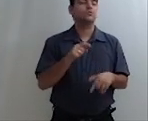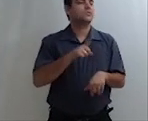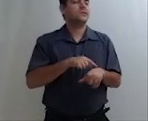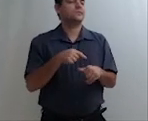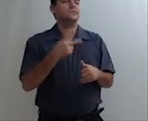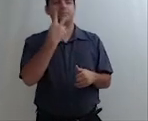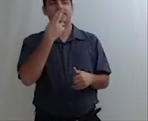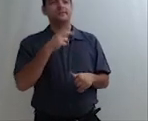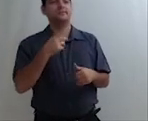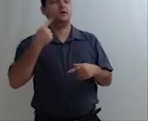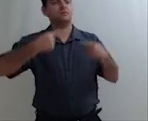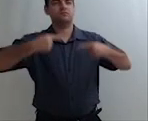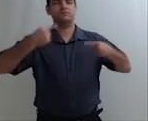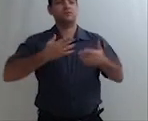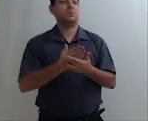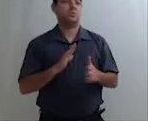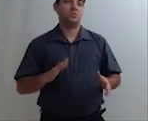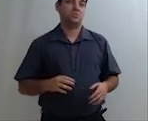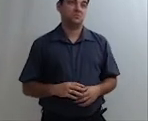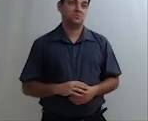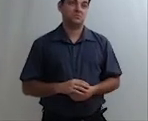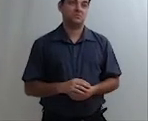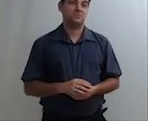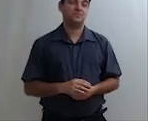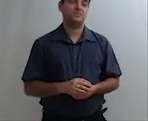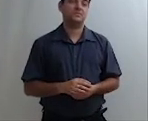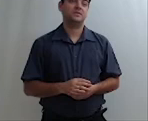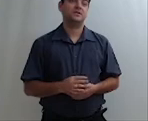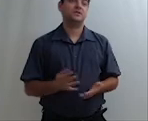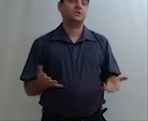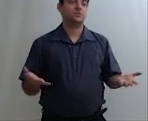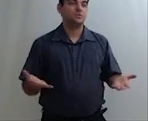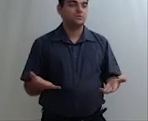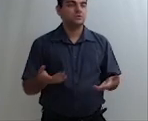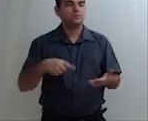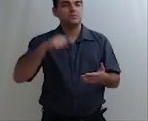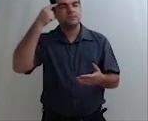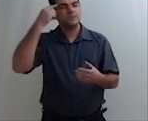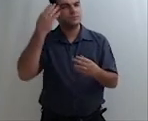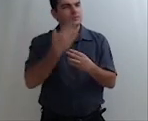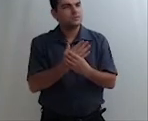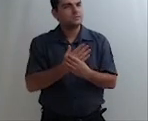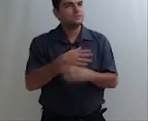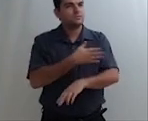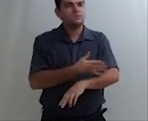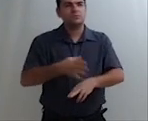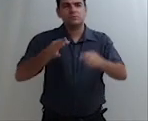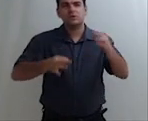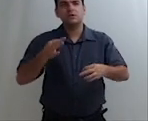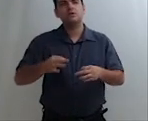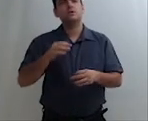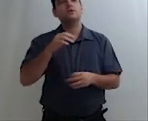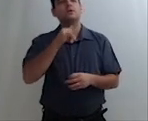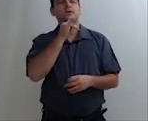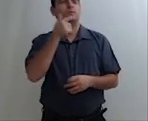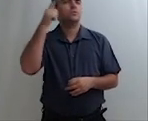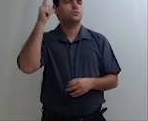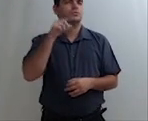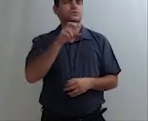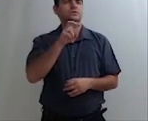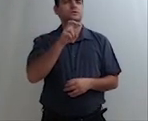extinta ademais ao contrário do alegado a presente situação não é nada semelhante àquela julgada pela Suprema corte no HC 121